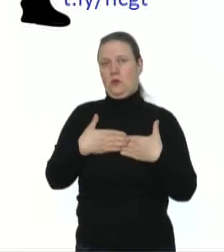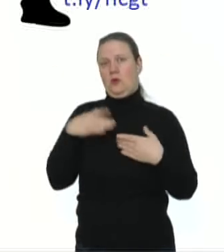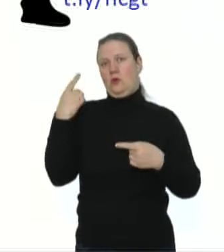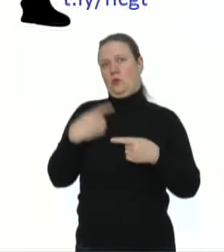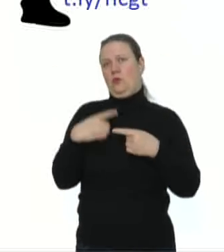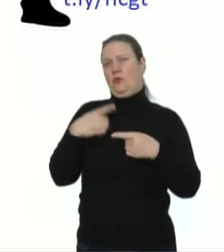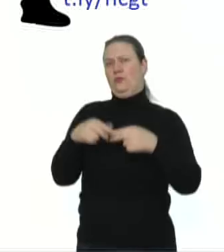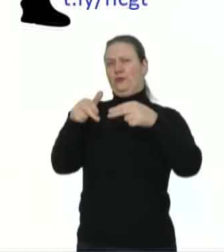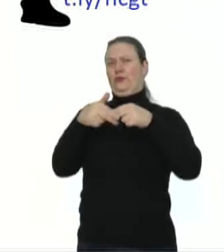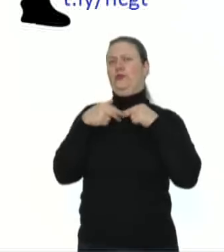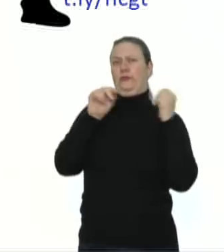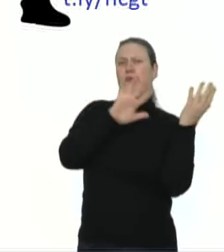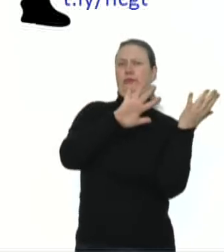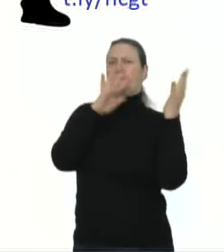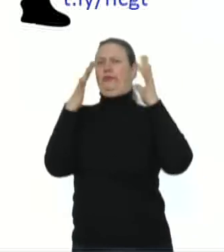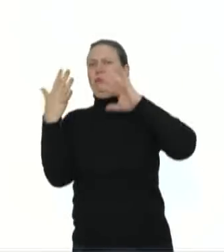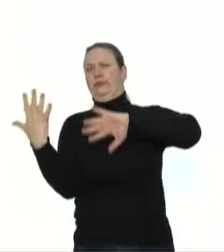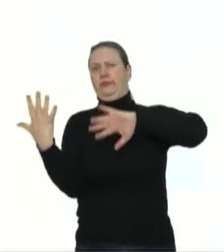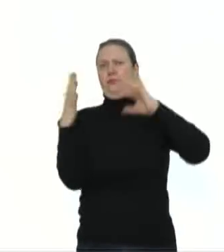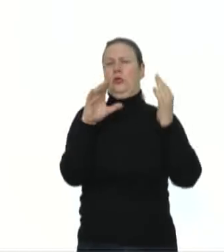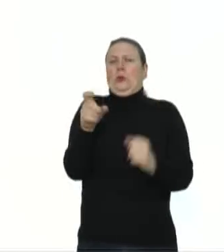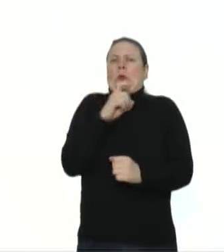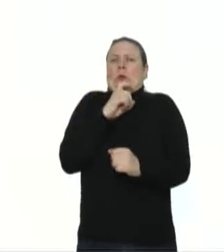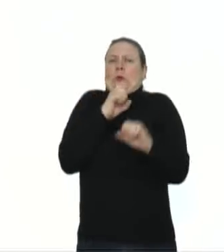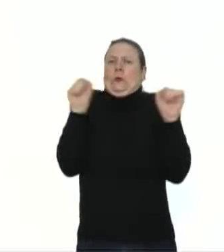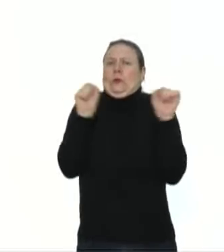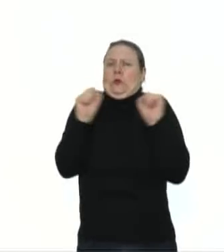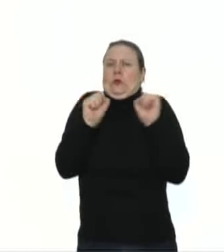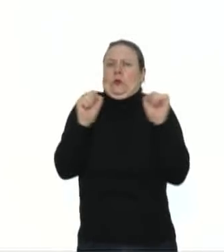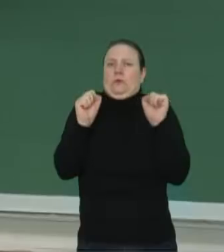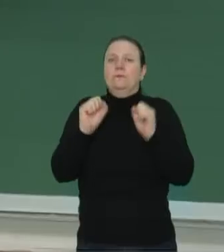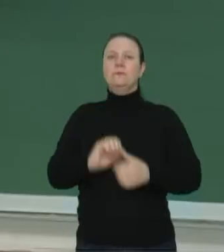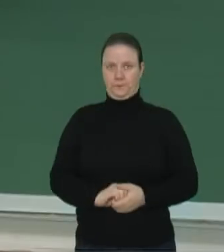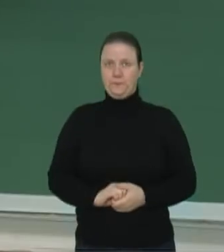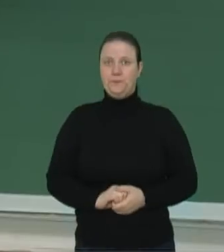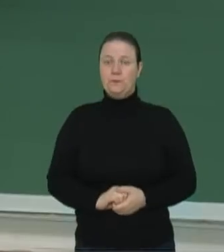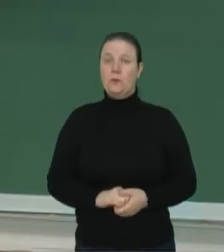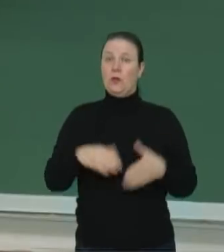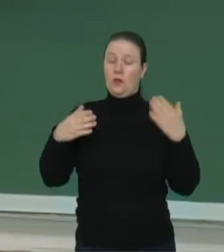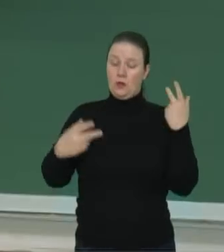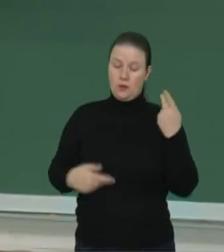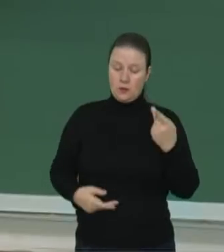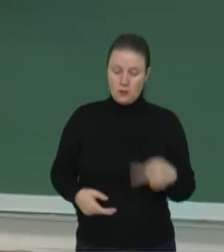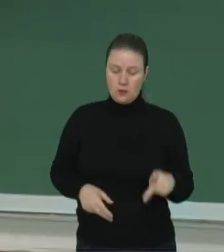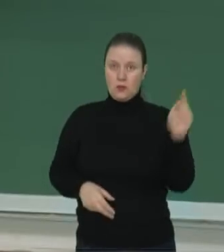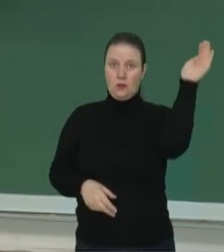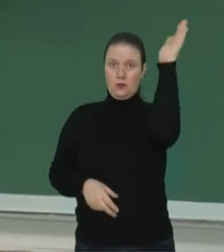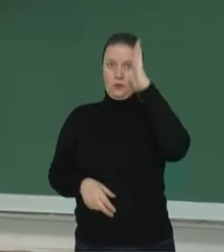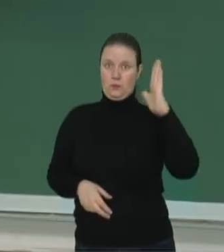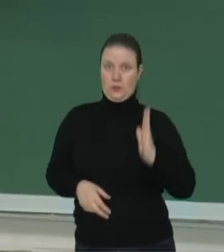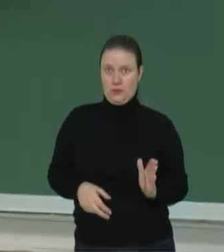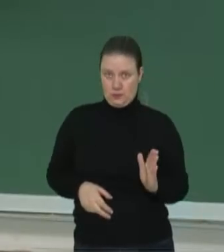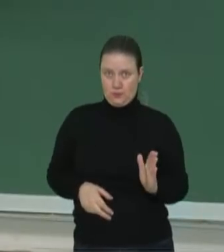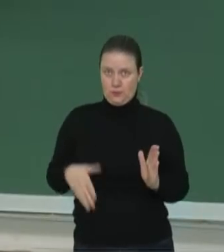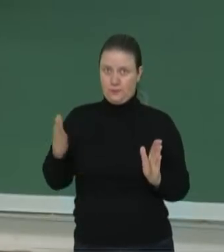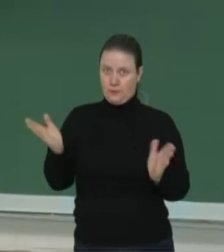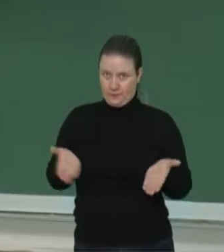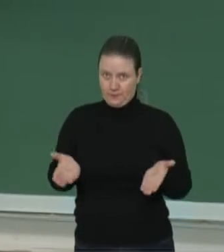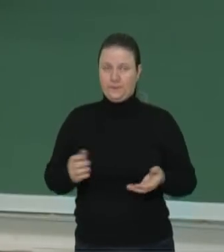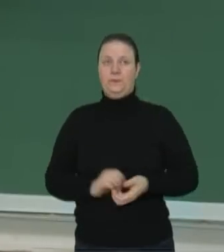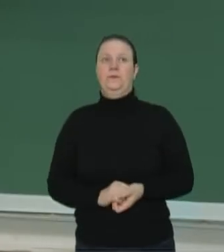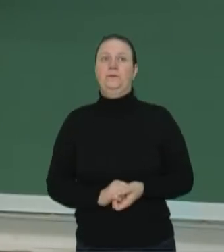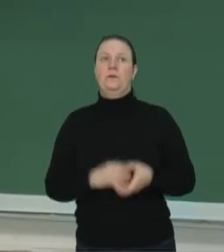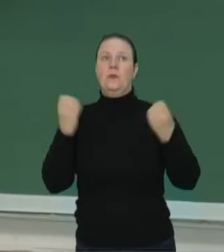das condições do inverno que fazia no local. No Brasil, vamos falar um pouquinho do basquete no Brasil.